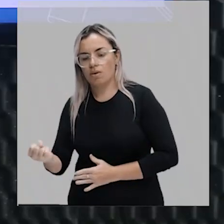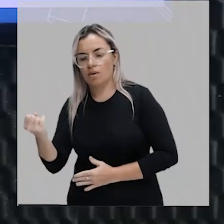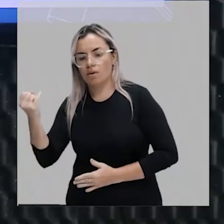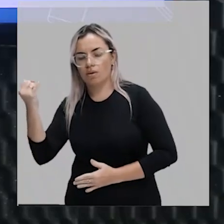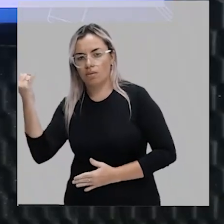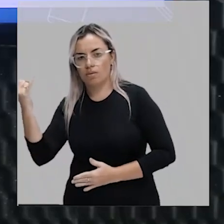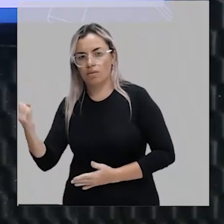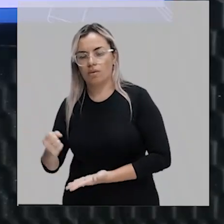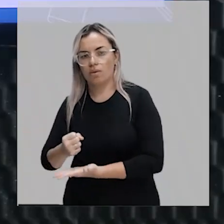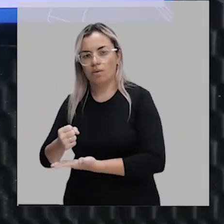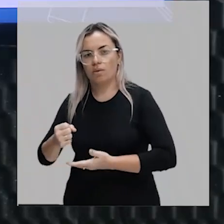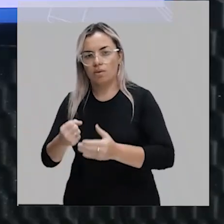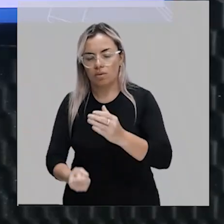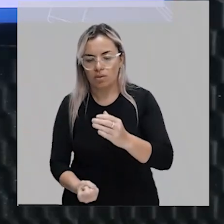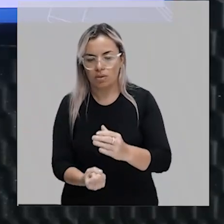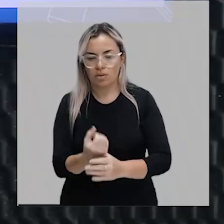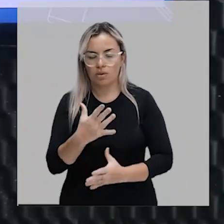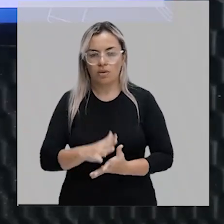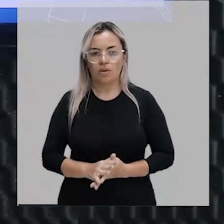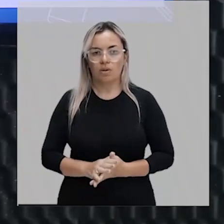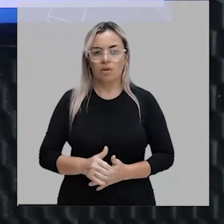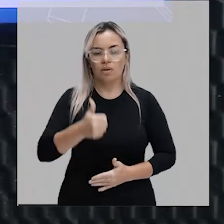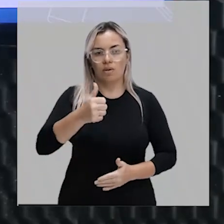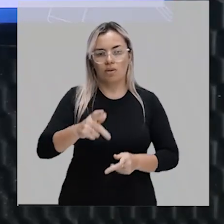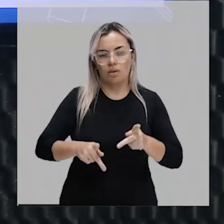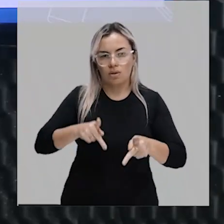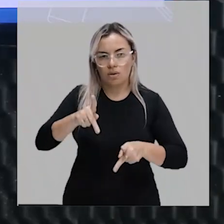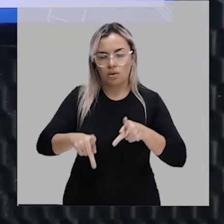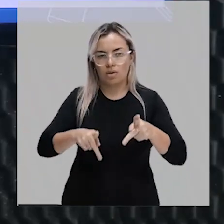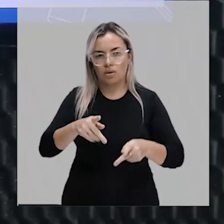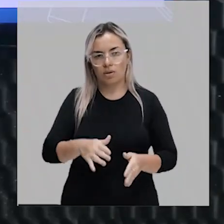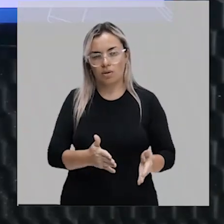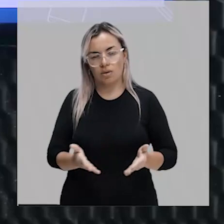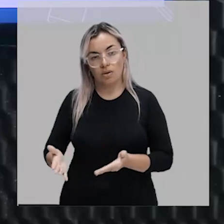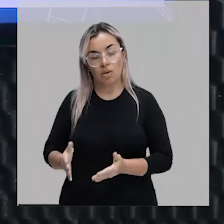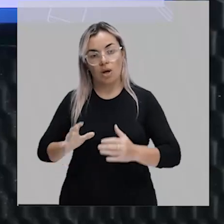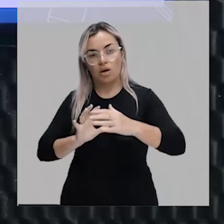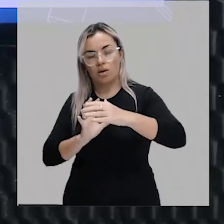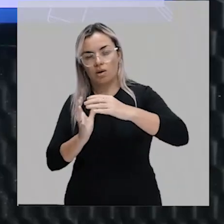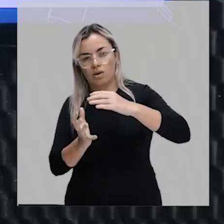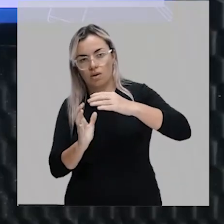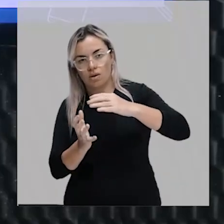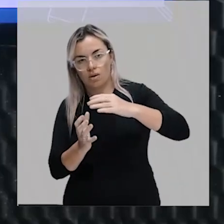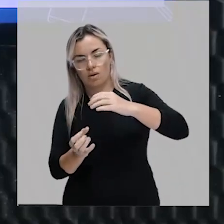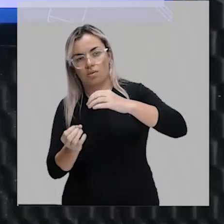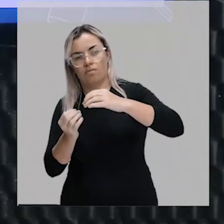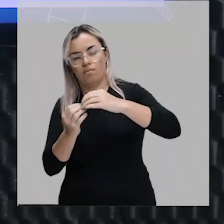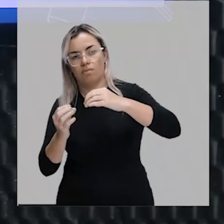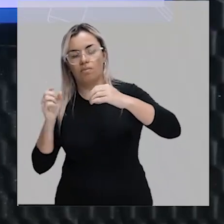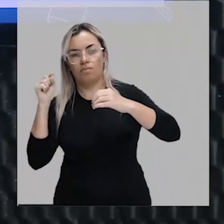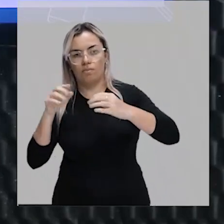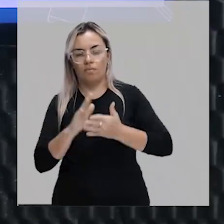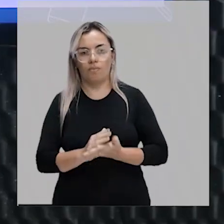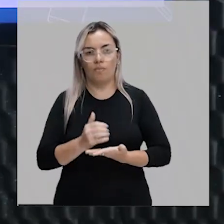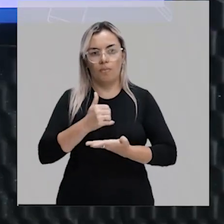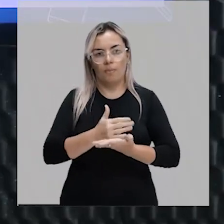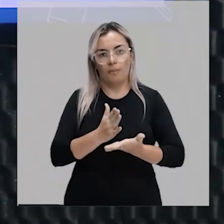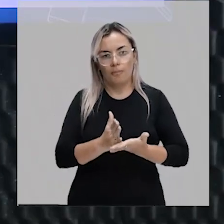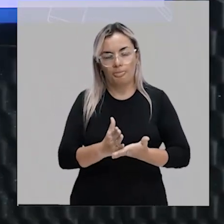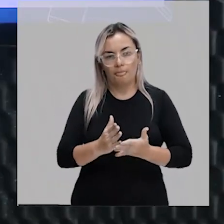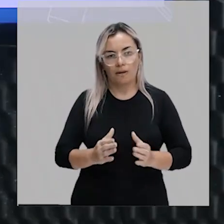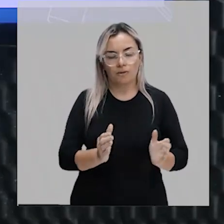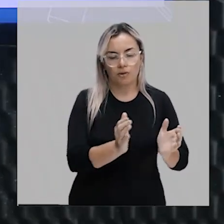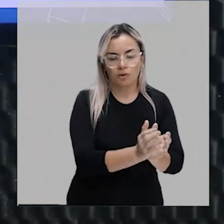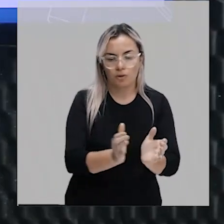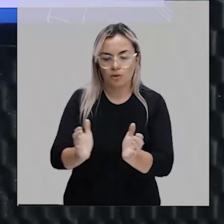para o surgimento dessas civilizações aqui no Oriente Próximo. Ou seja, a divisão de classes